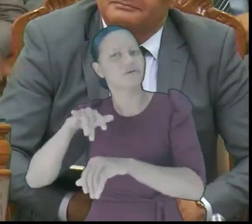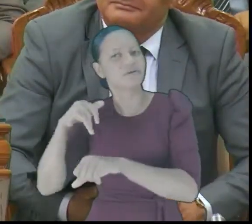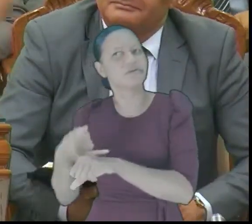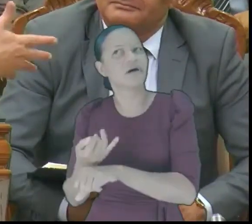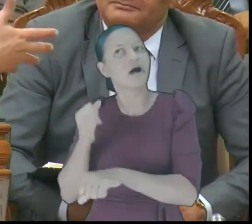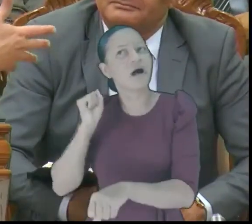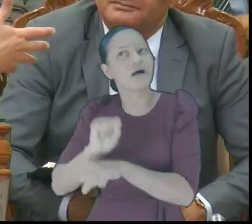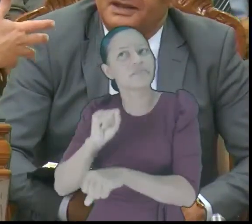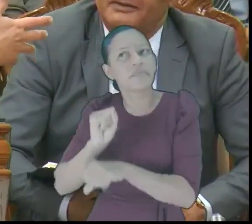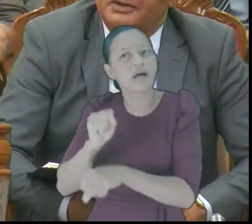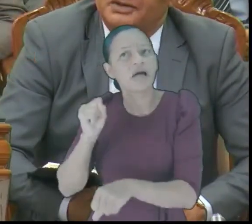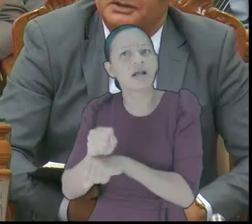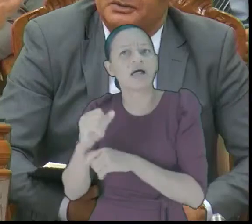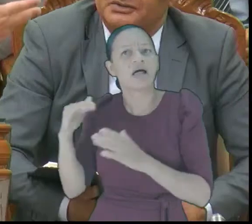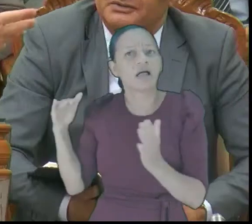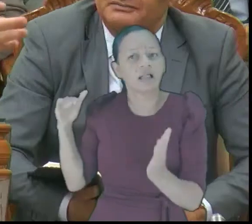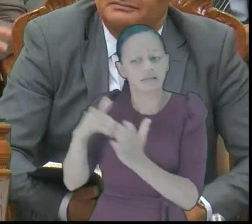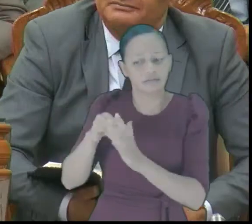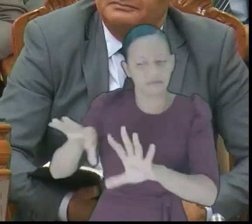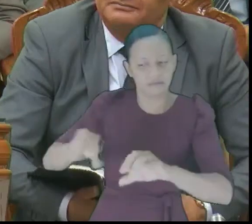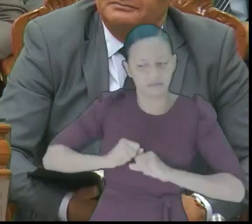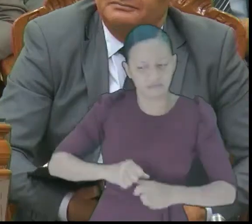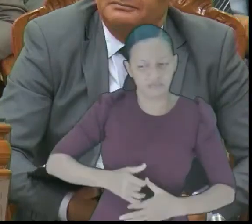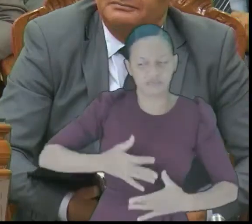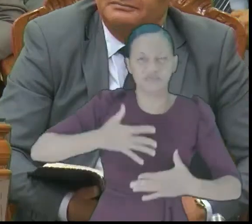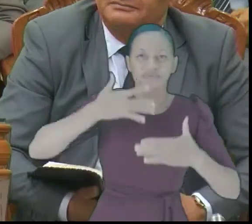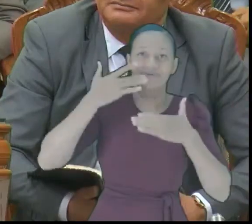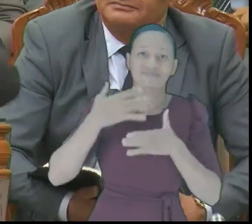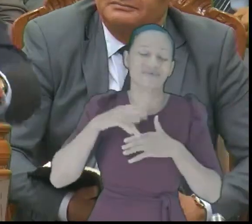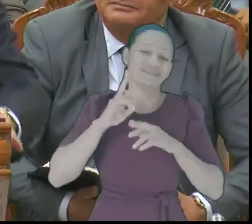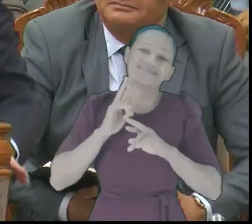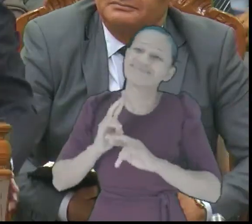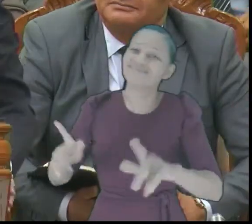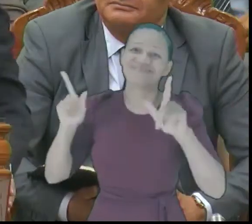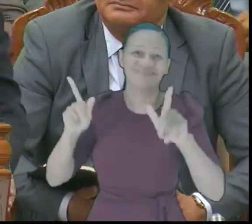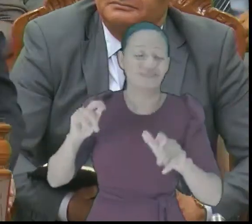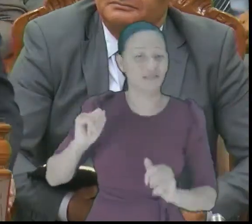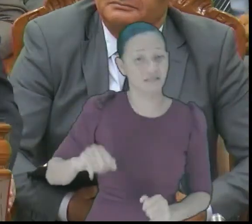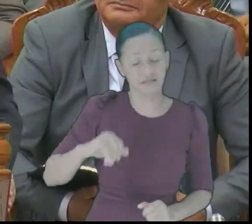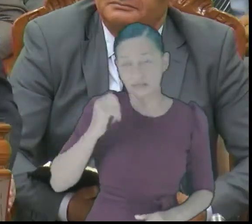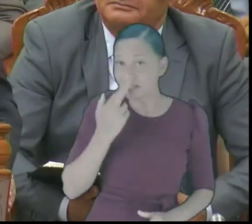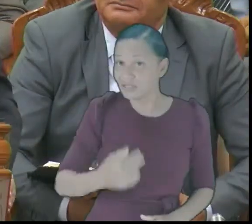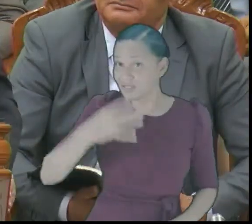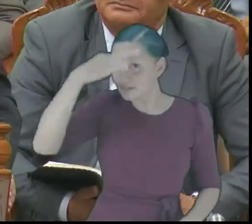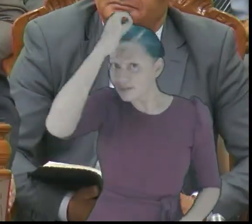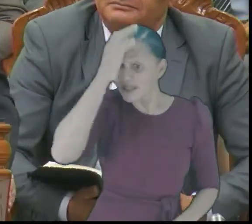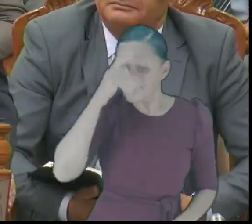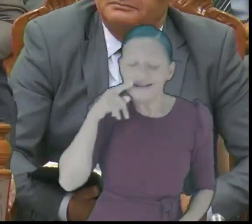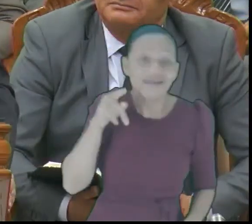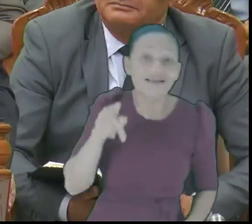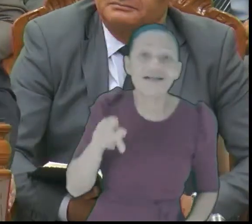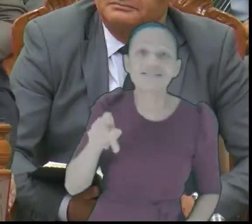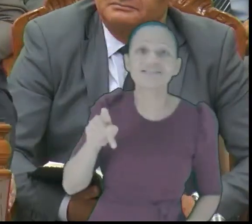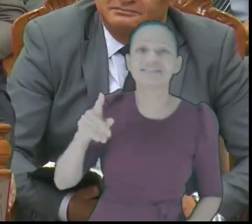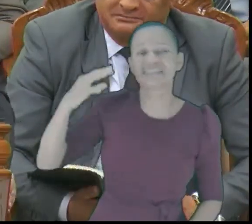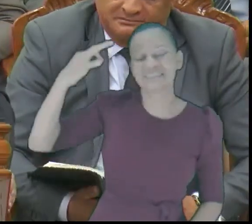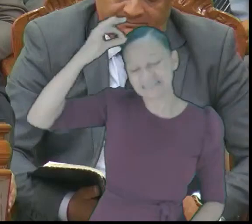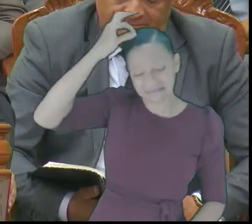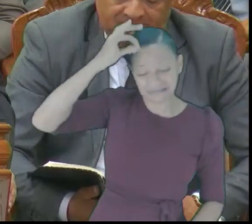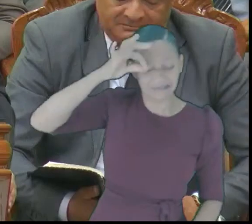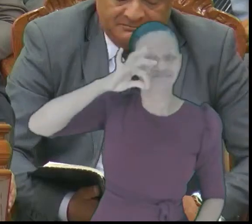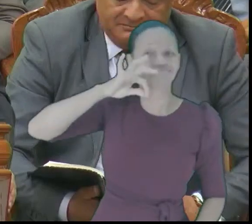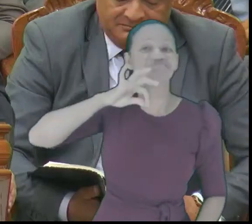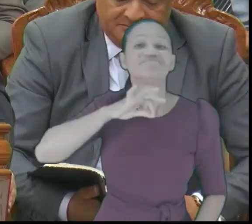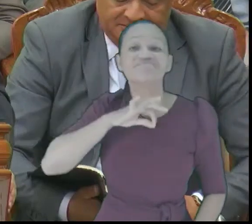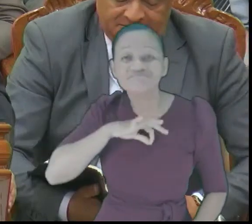até que sejais? Porque ali não era o batismo com o Espírito Santo. Ali era a presença do Espírito